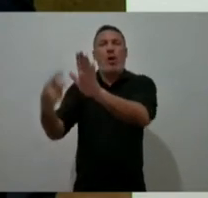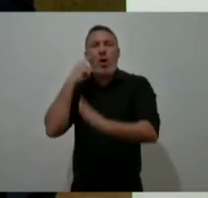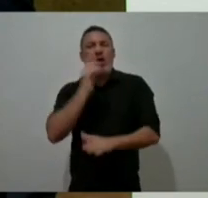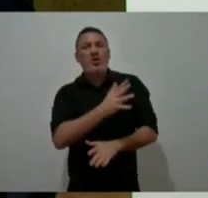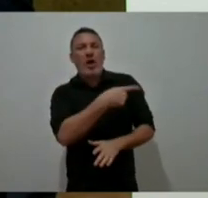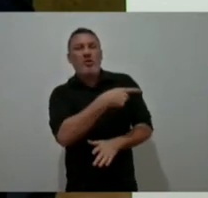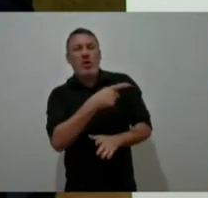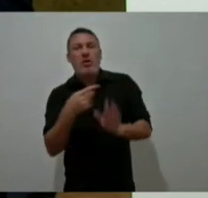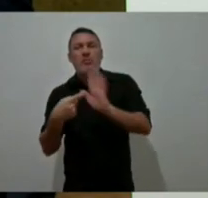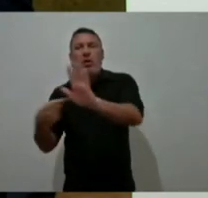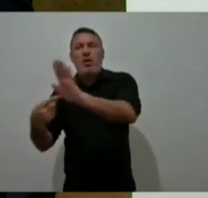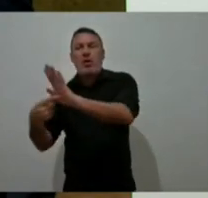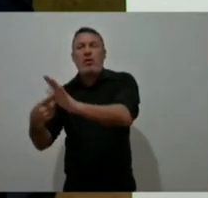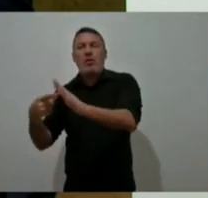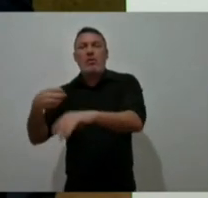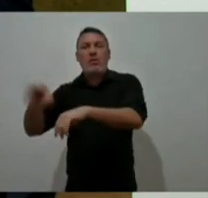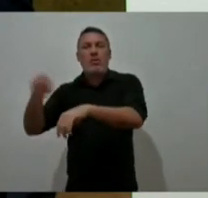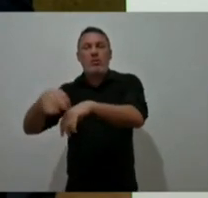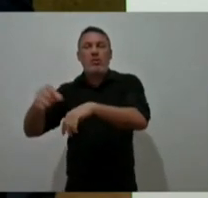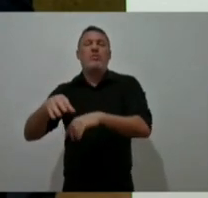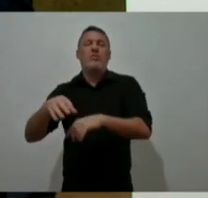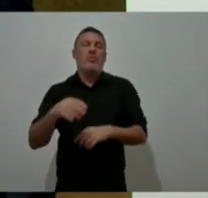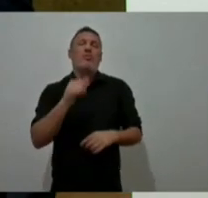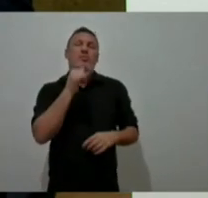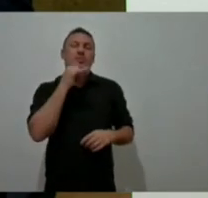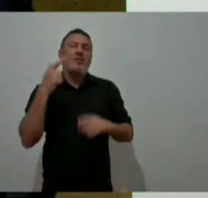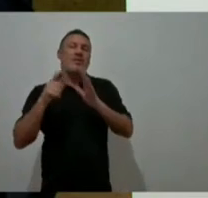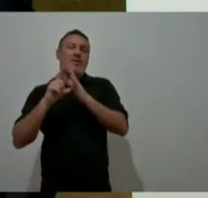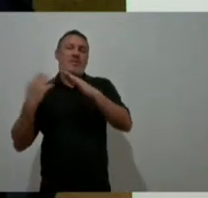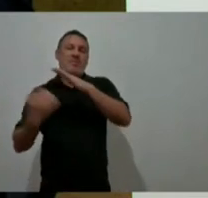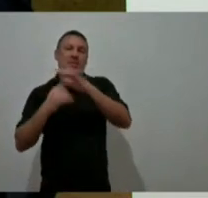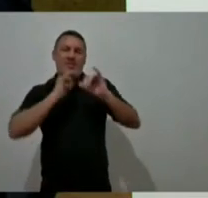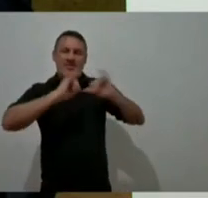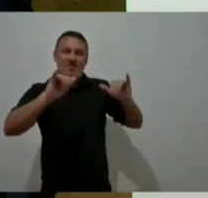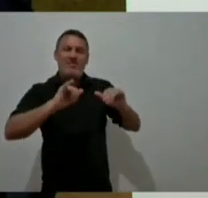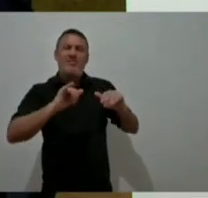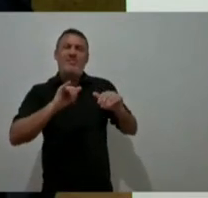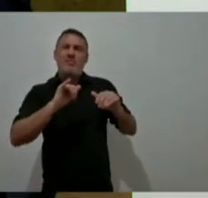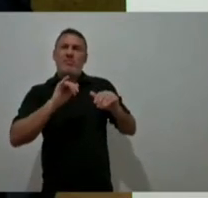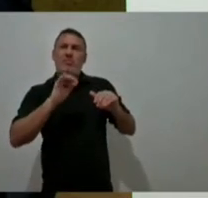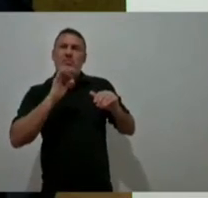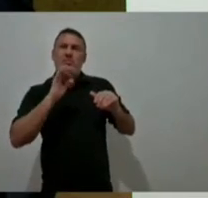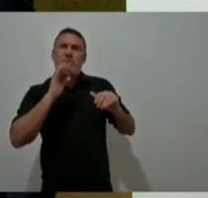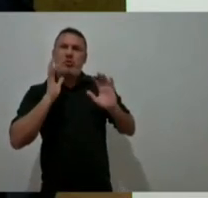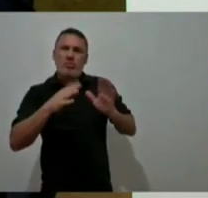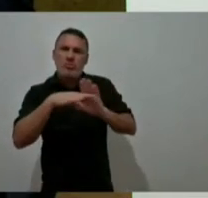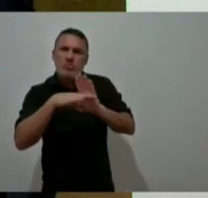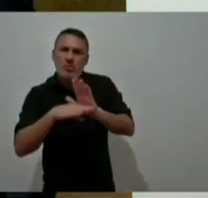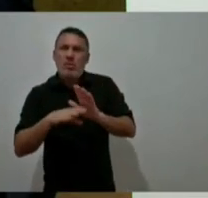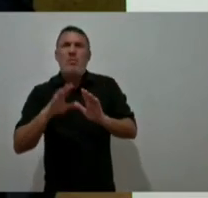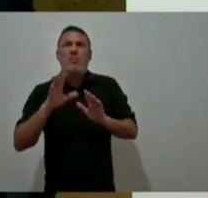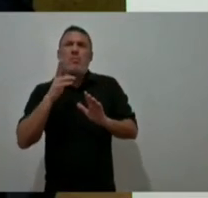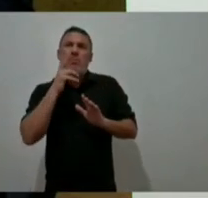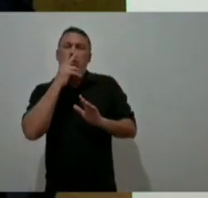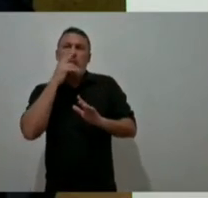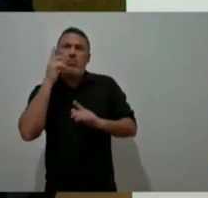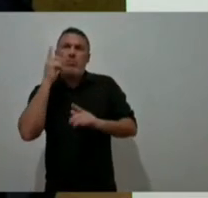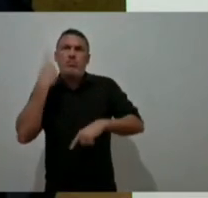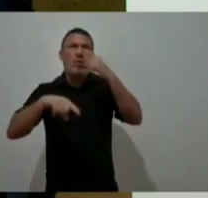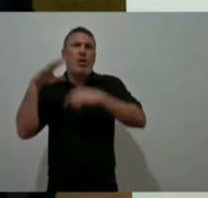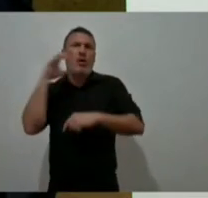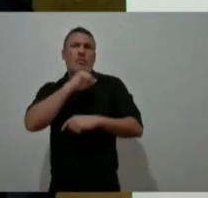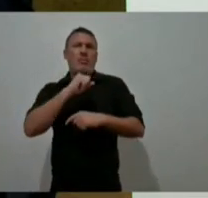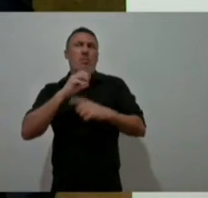por exemplo, fez esse comunicado, iniciou-se, ou pelo menos alavancou-se, um grande movimento do mundo